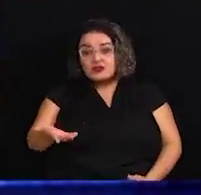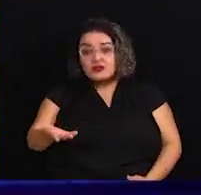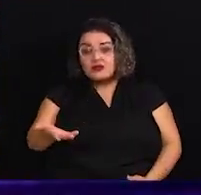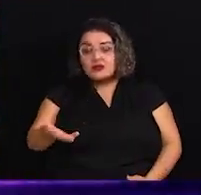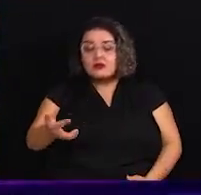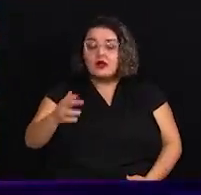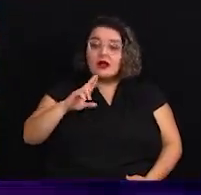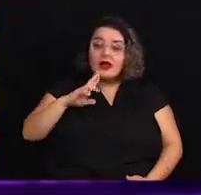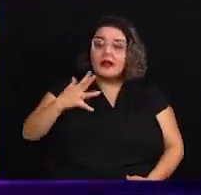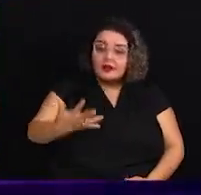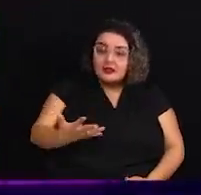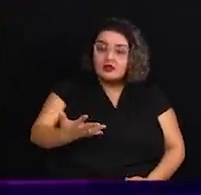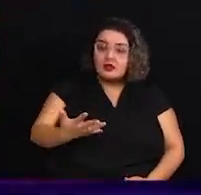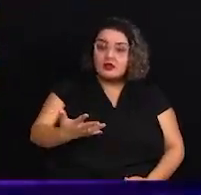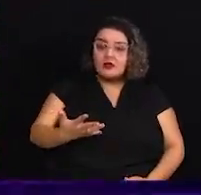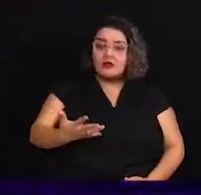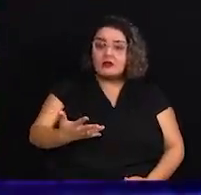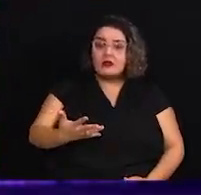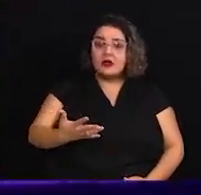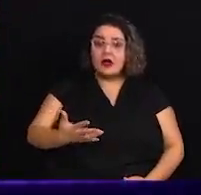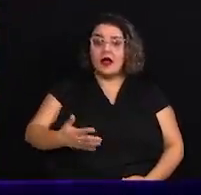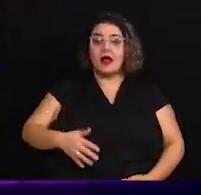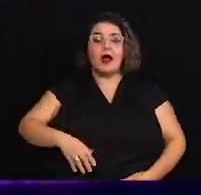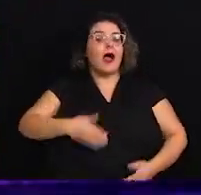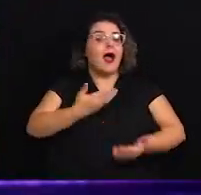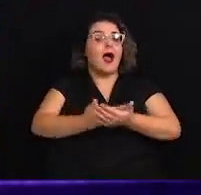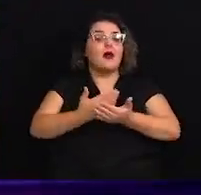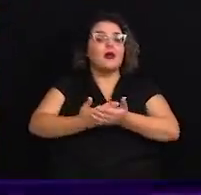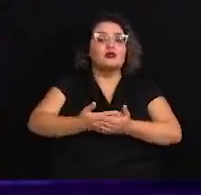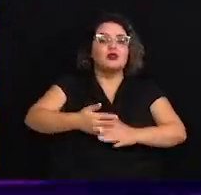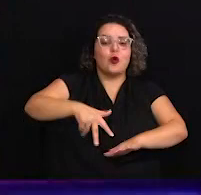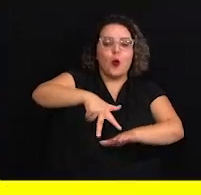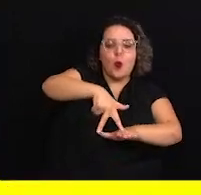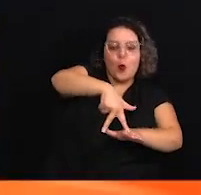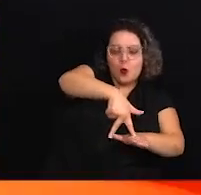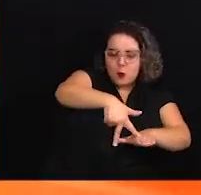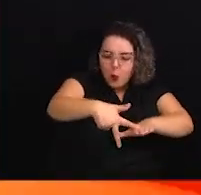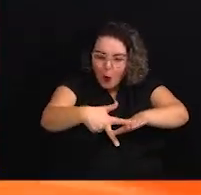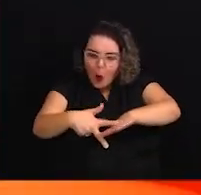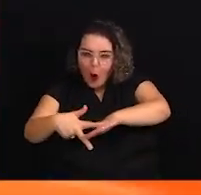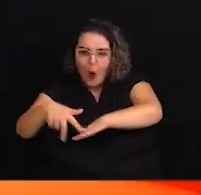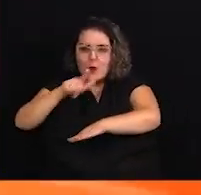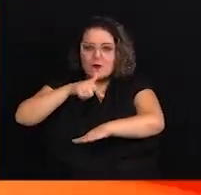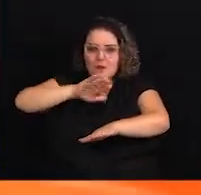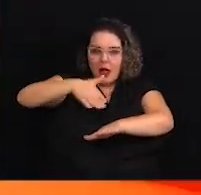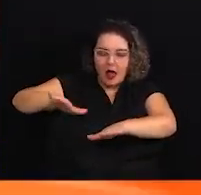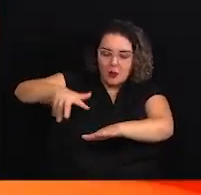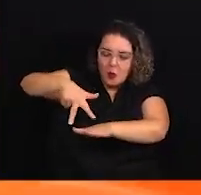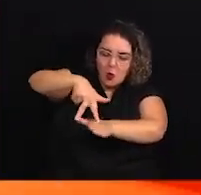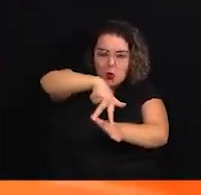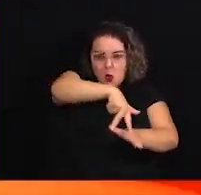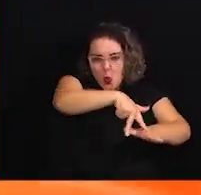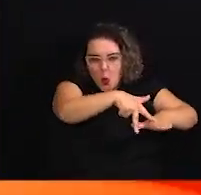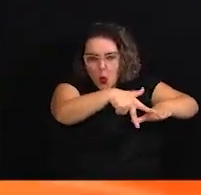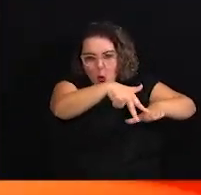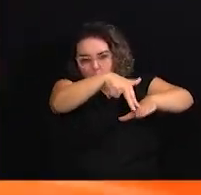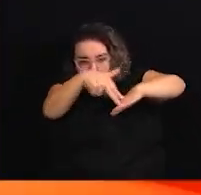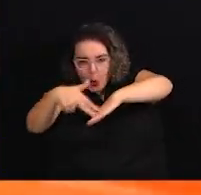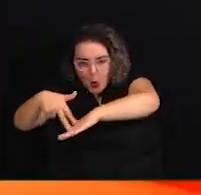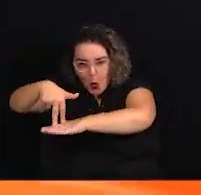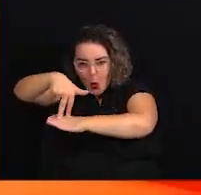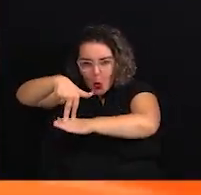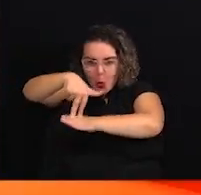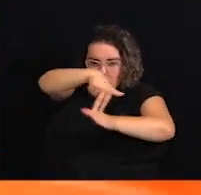novamente. E aí ele resolve fazer aula de surf. E é muito interessante, porque ele